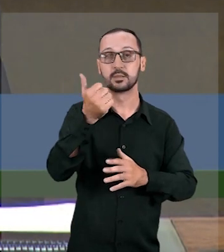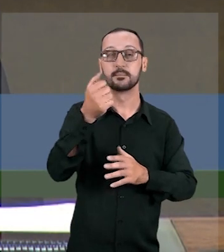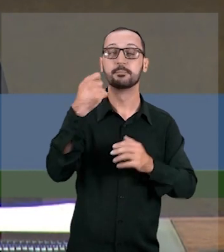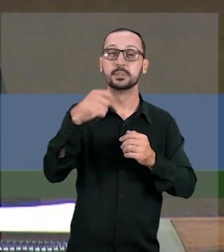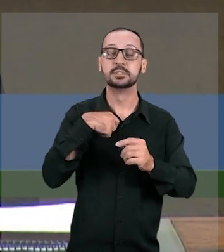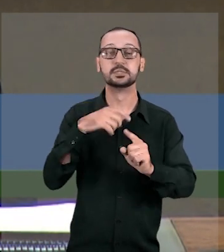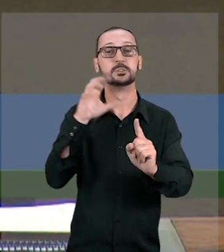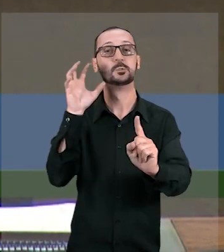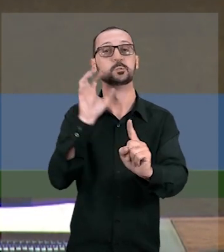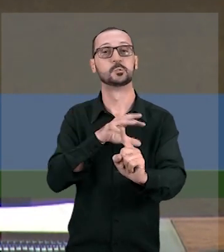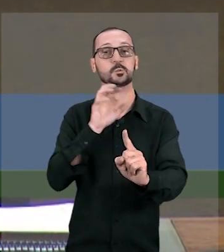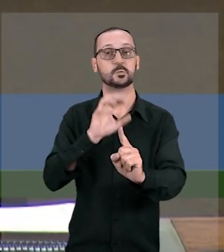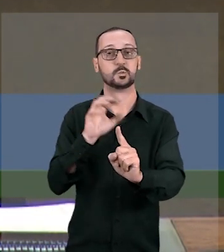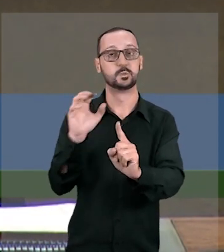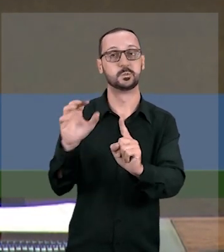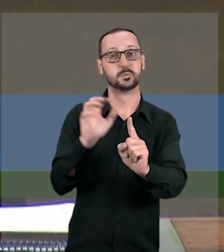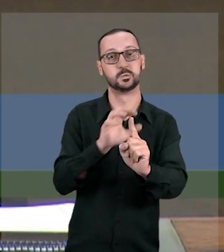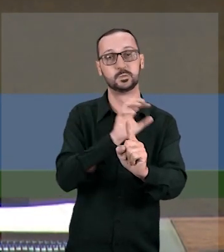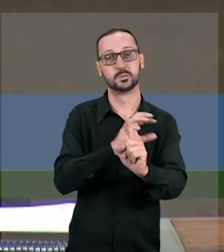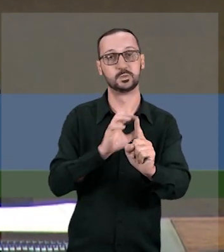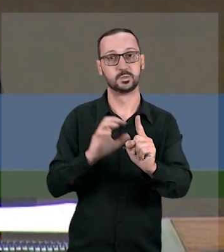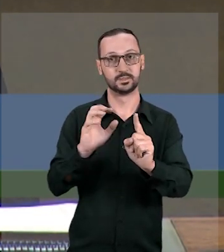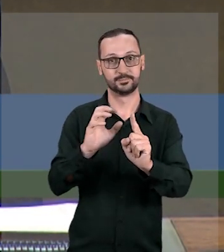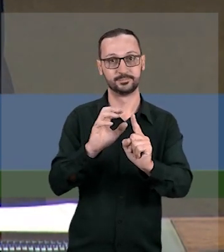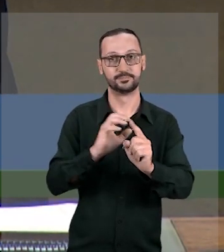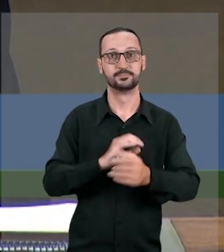alguns estímulos.